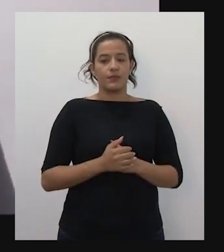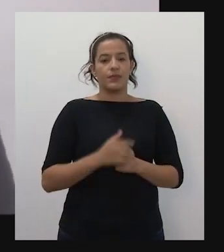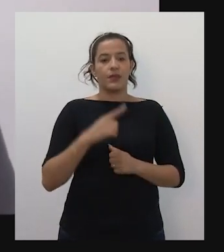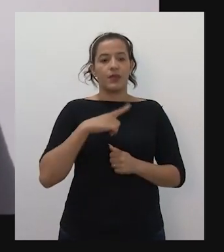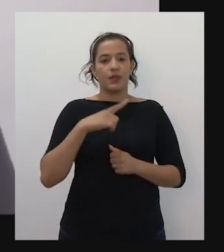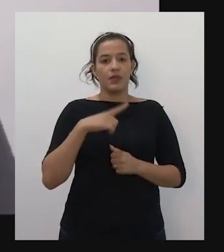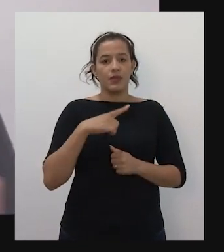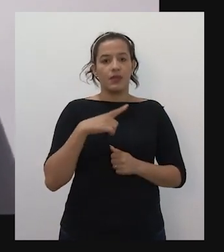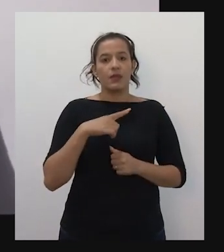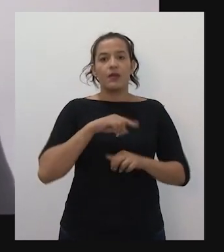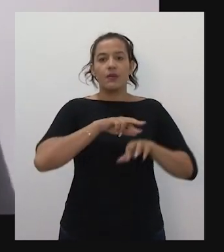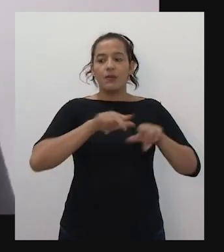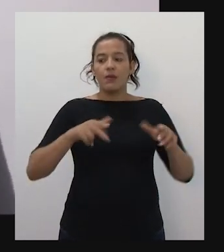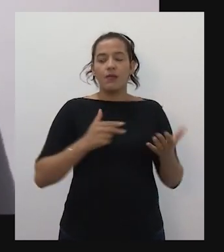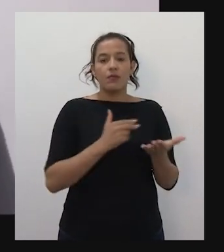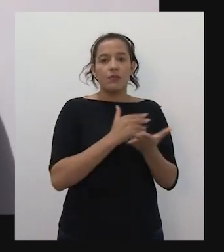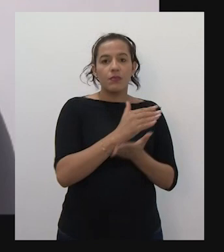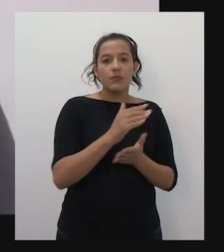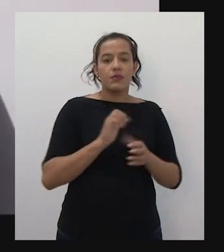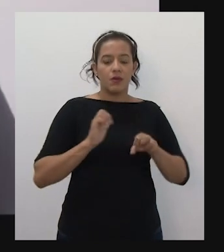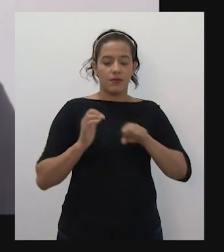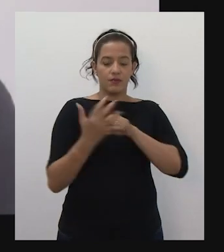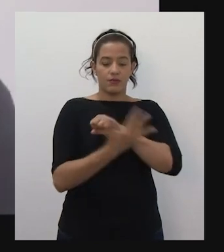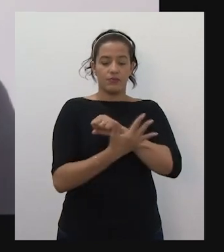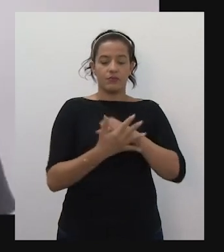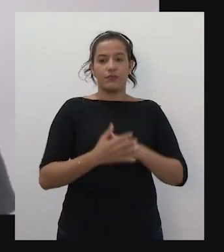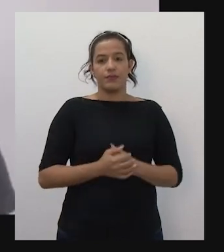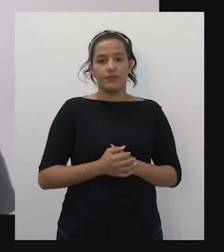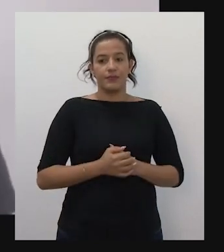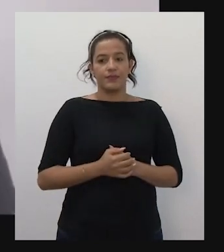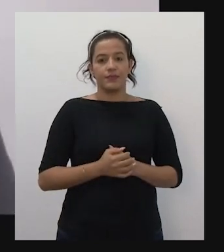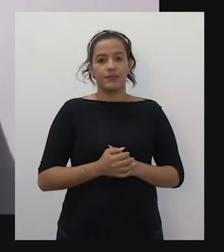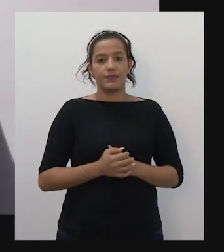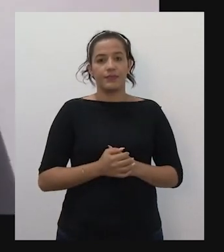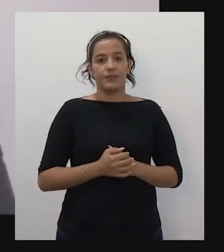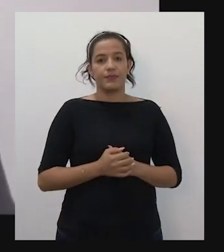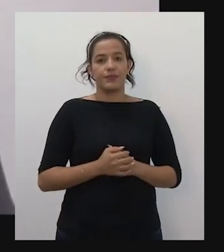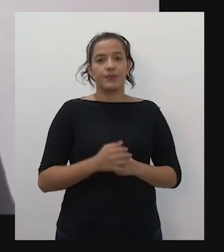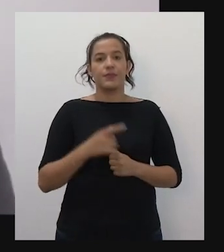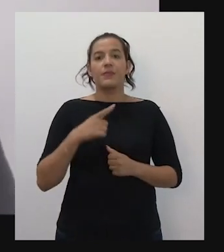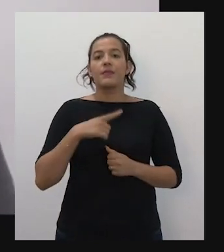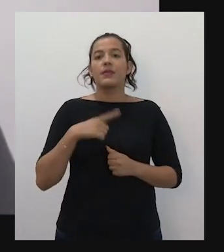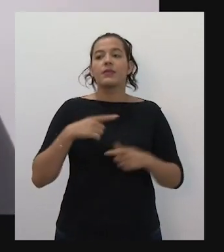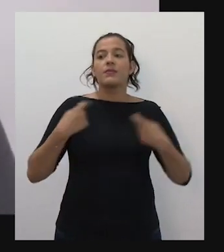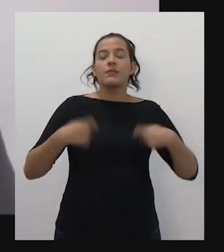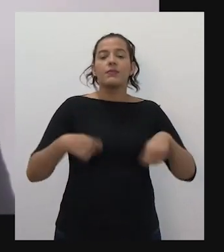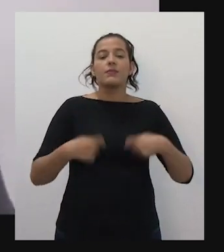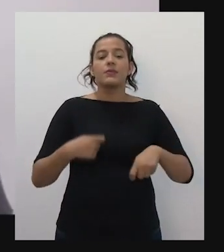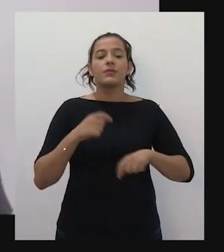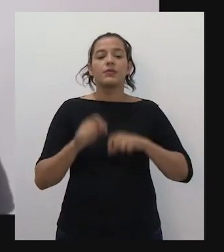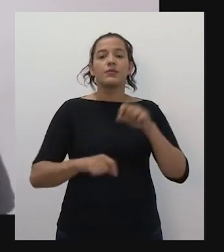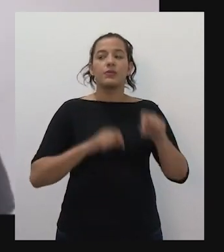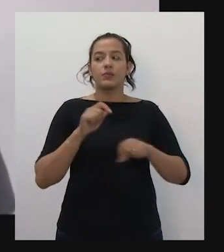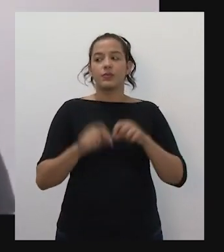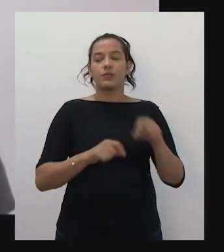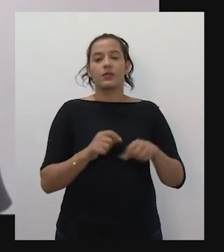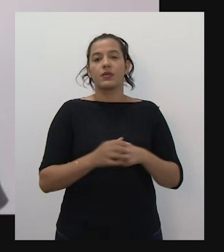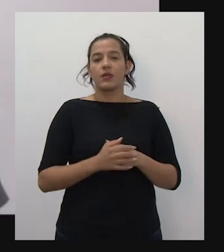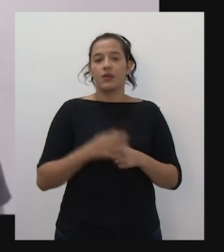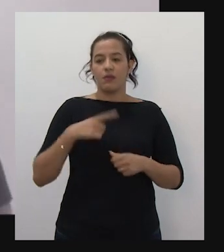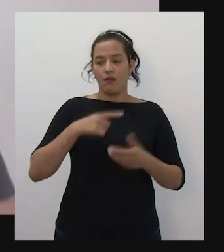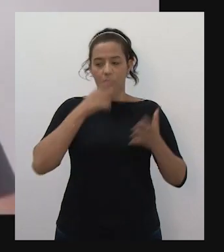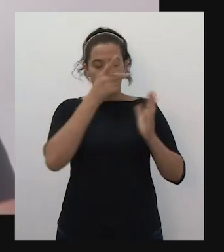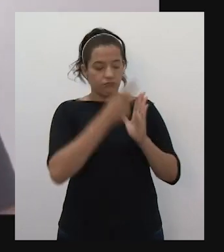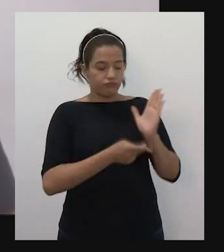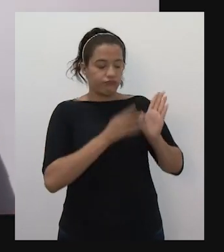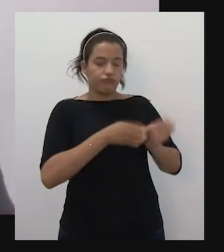começar toda essa pandemia que nós estamos vivenciando. Então foi preciso se reinventar, se planejar,